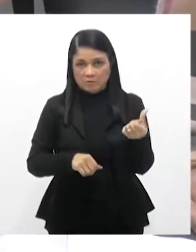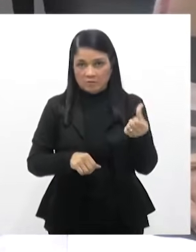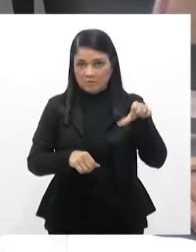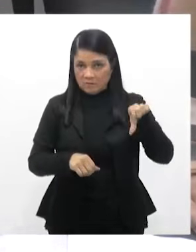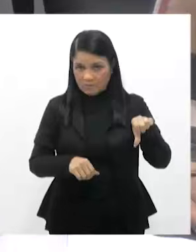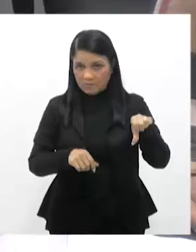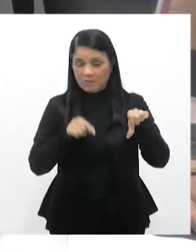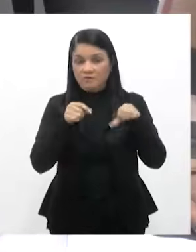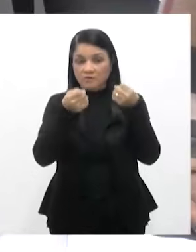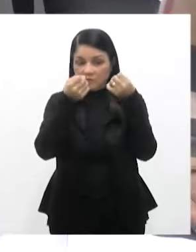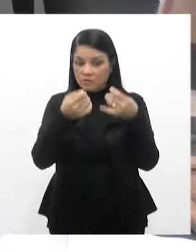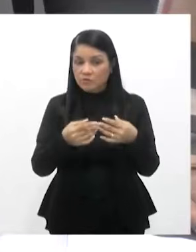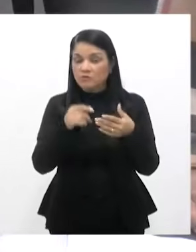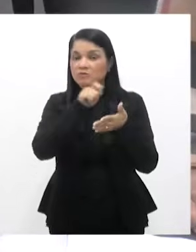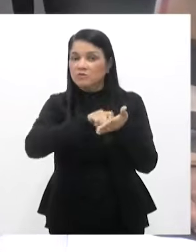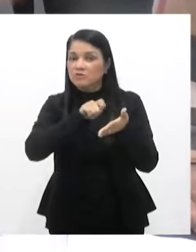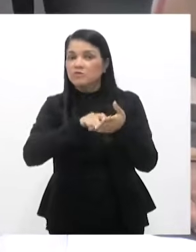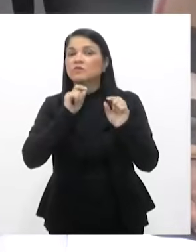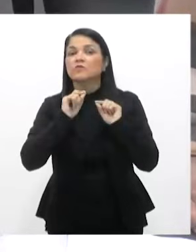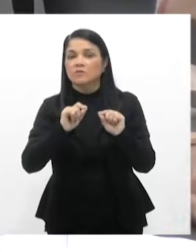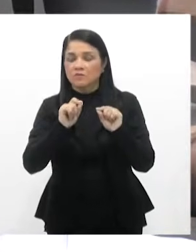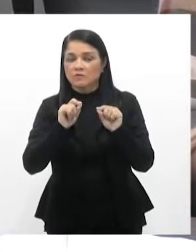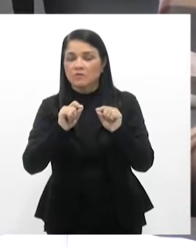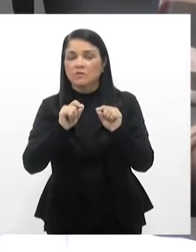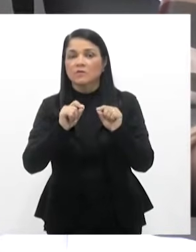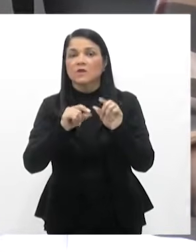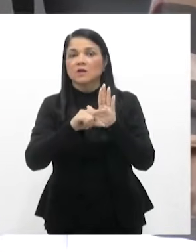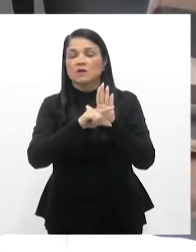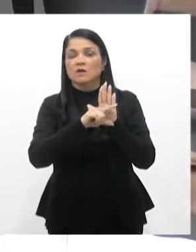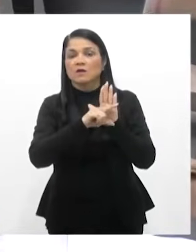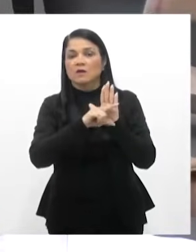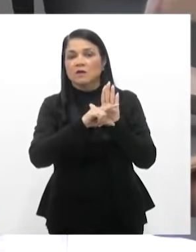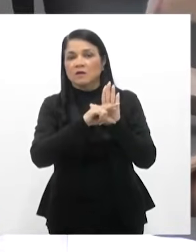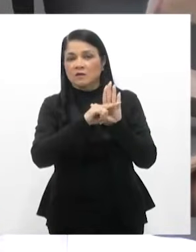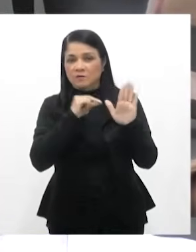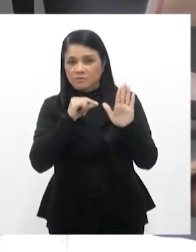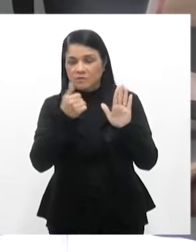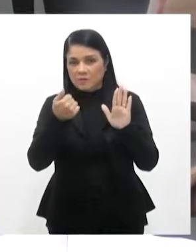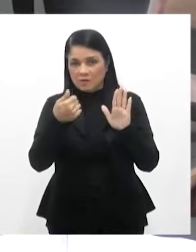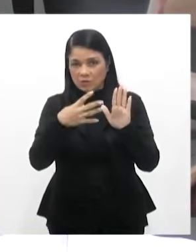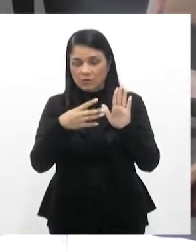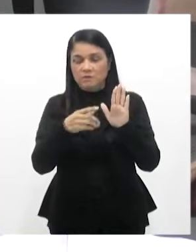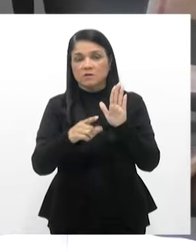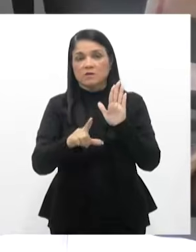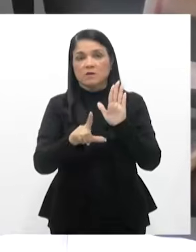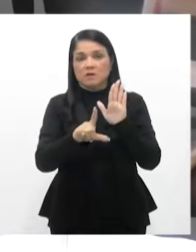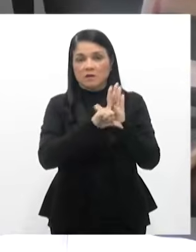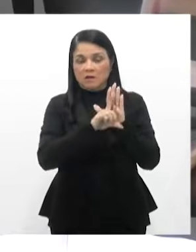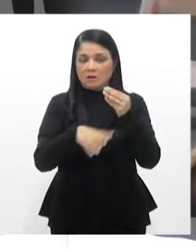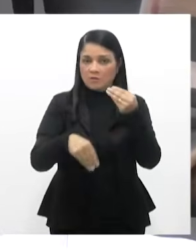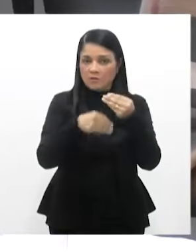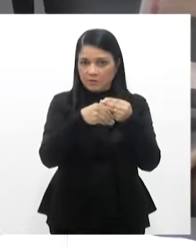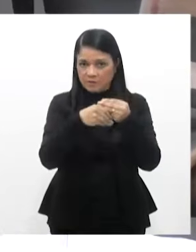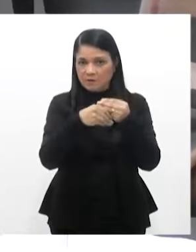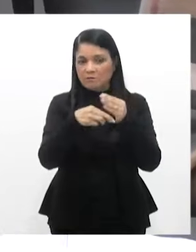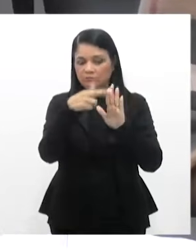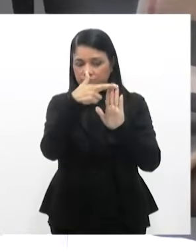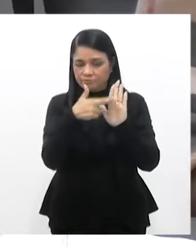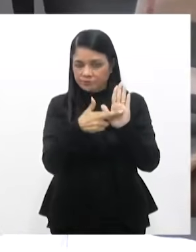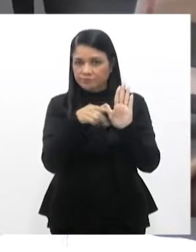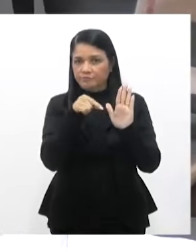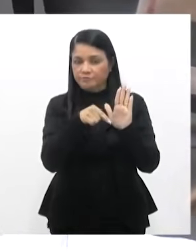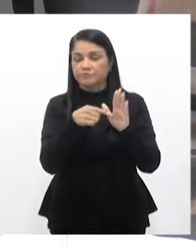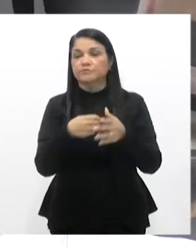outras palavras, novamente cito 14 e a lei complementar que a regulamenta.